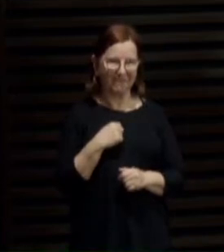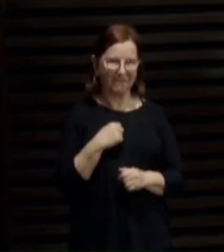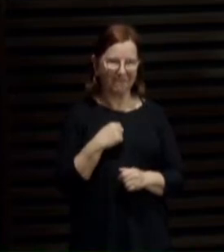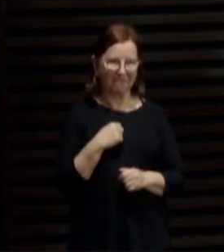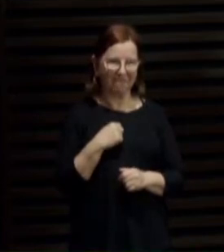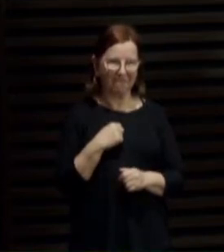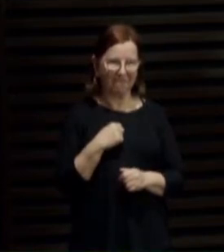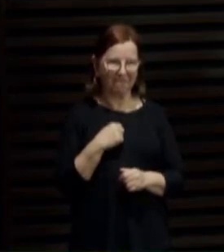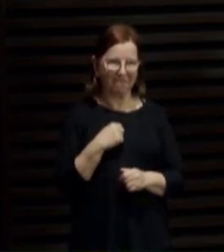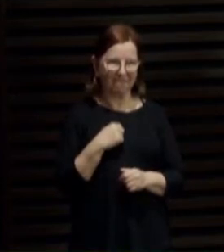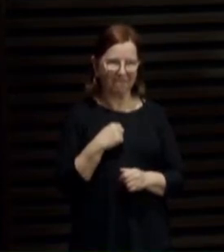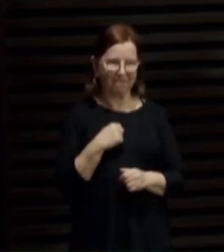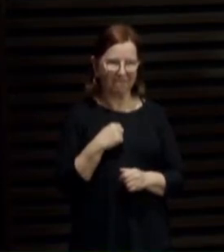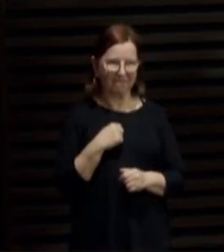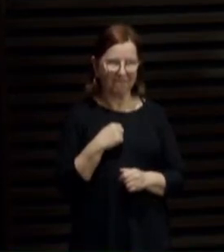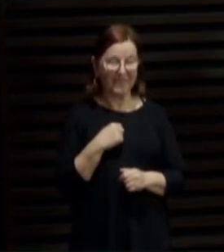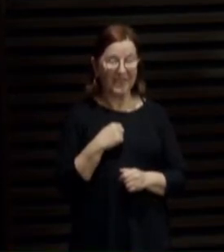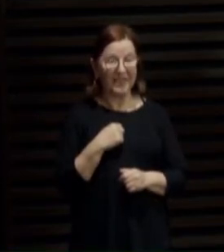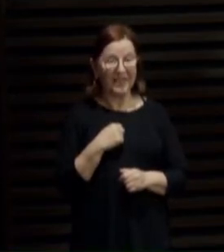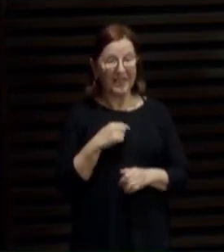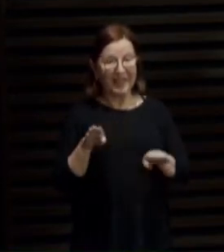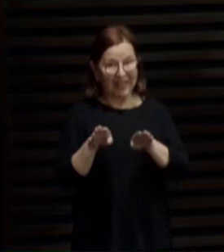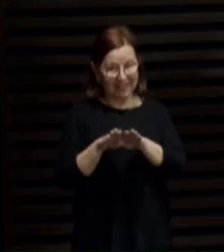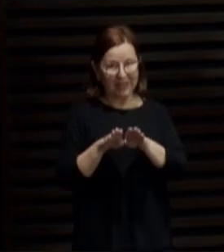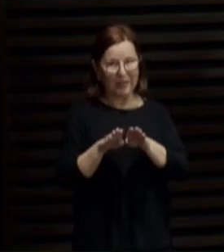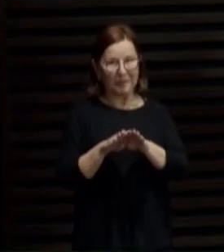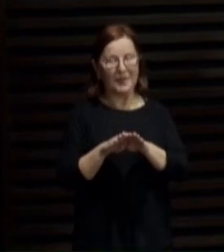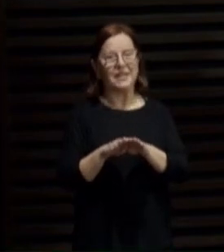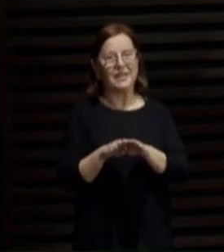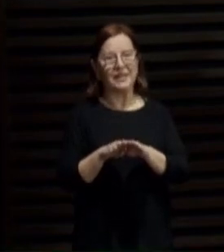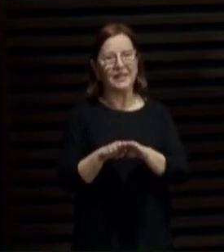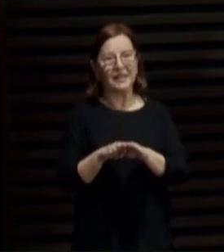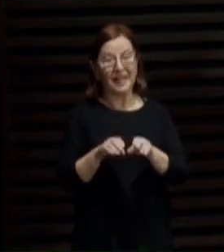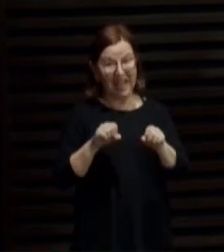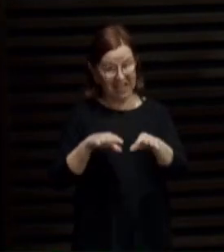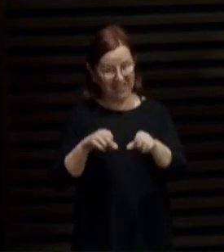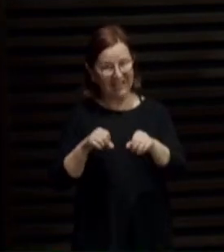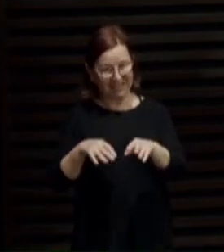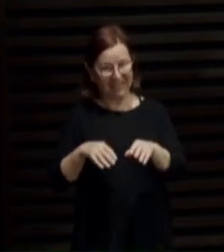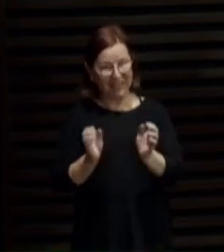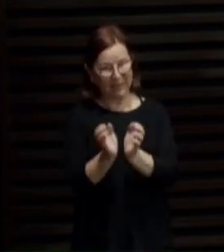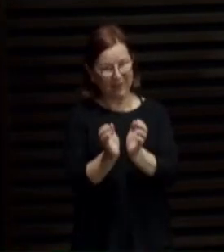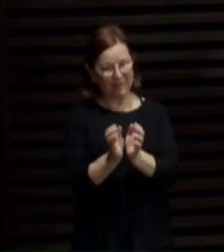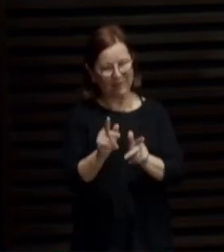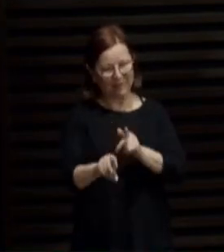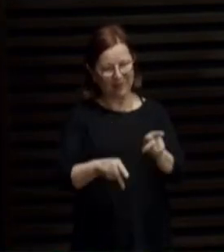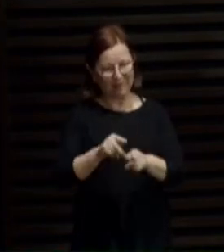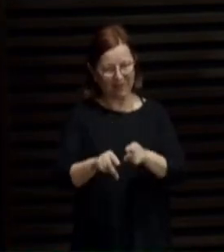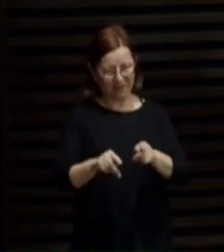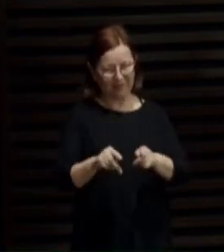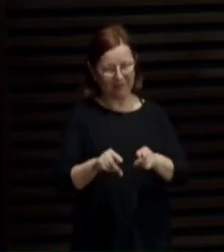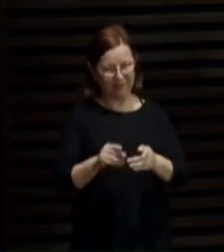multiplicador desse curso no Brasil. Fiz algumas vezes em alguns locais, que